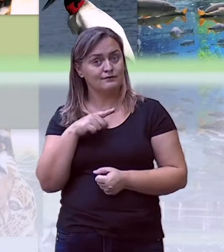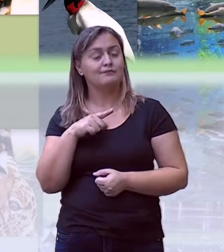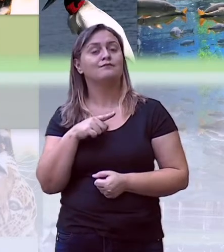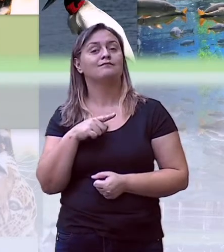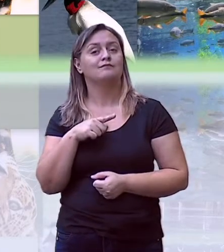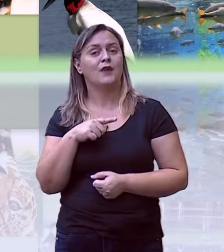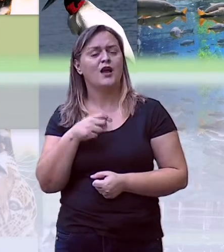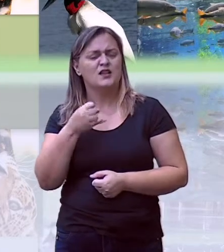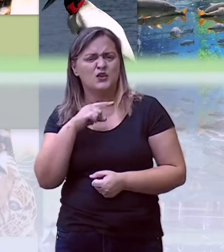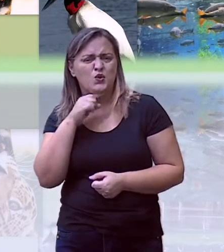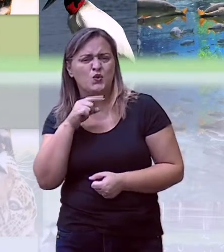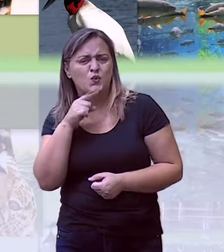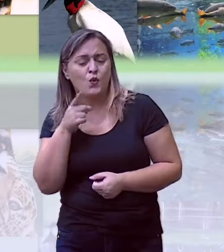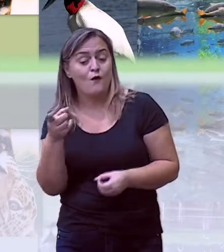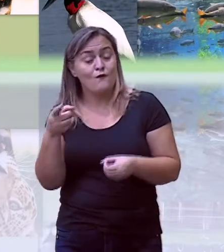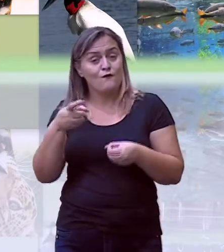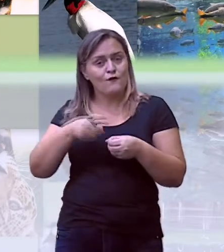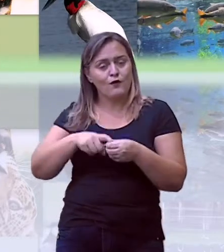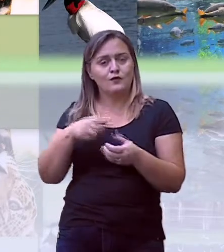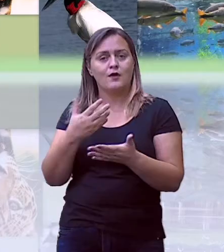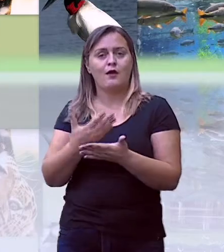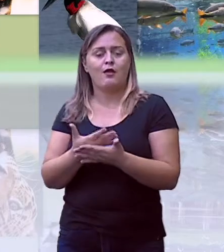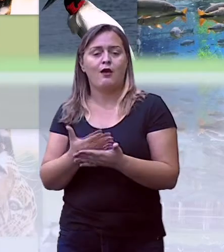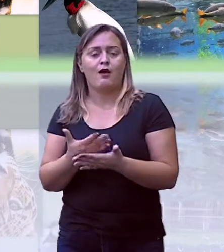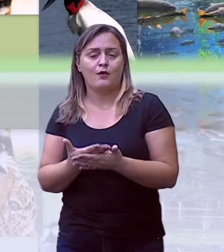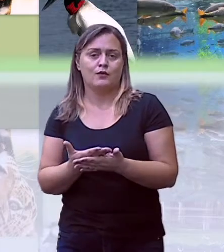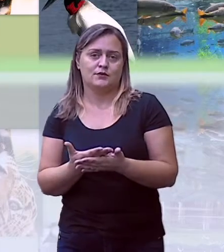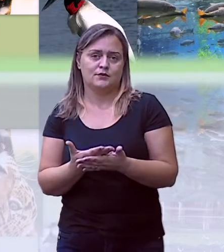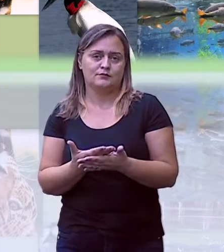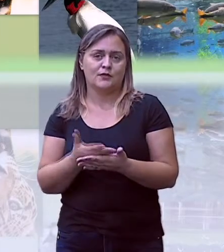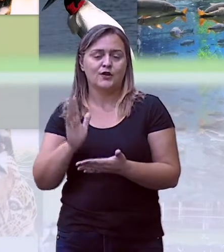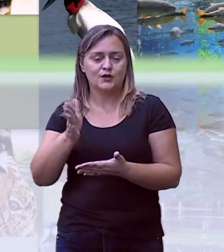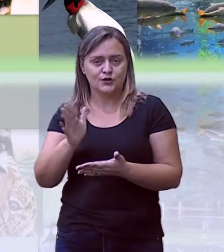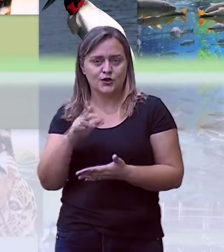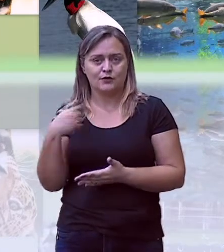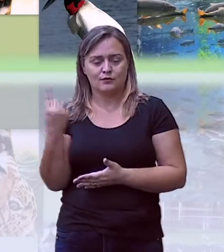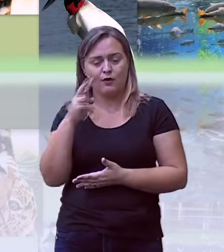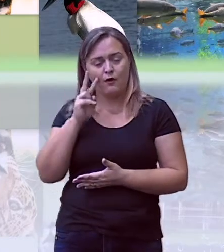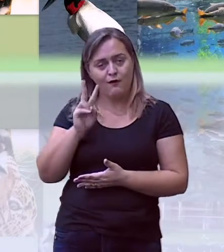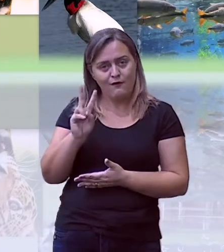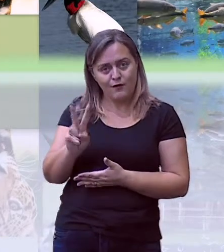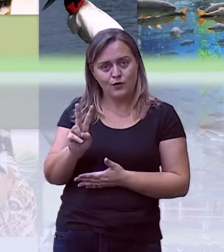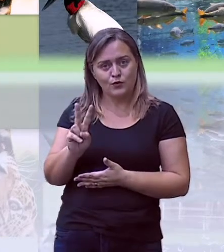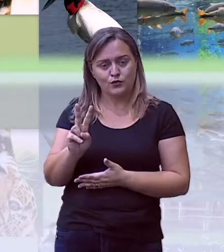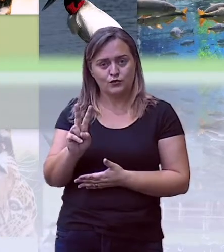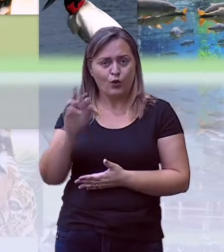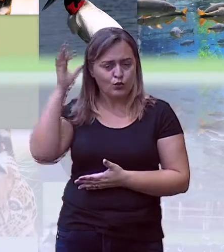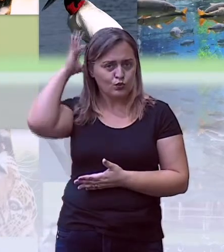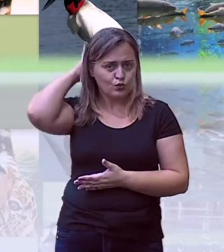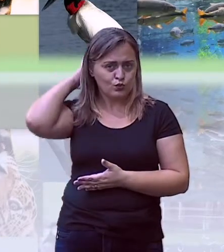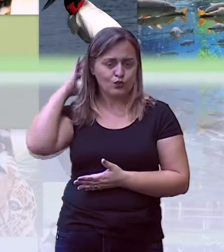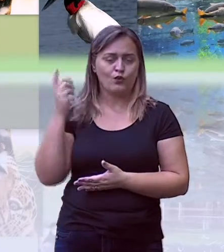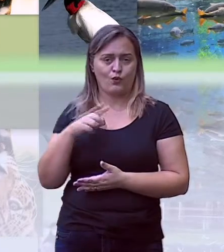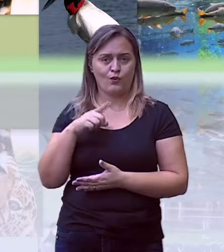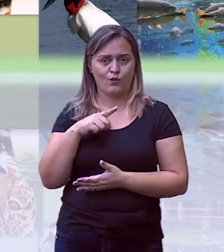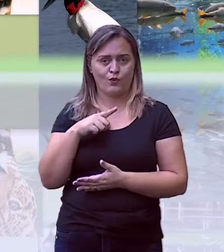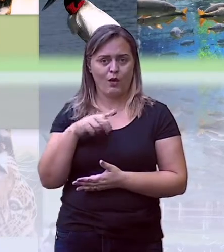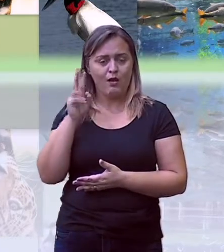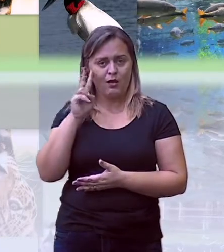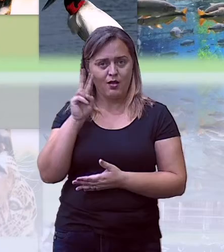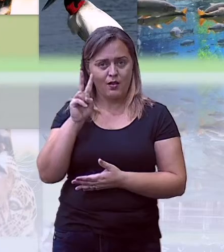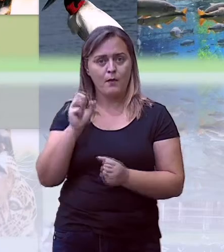só dar uma olhadinha nas outras aulas. Segundo algumas pesquisas, este bioma,